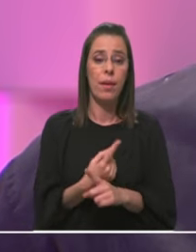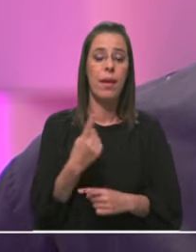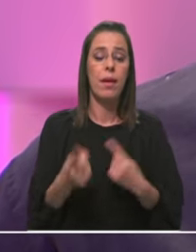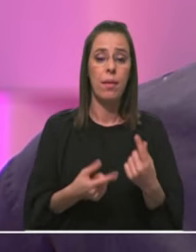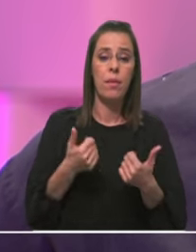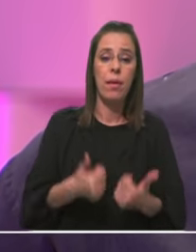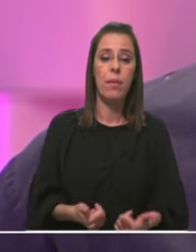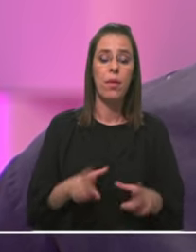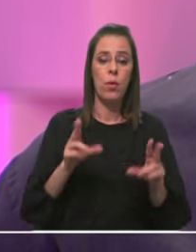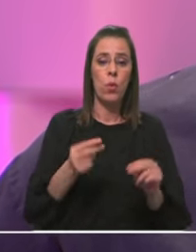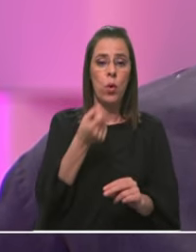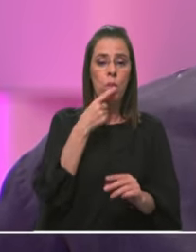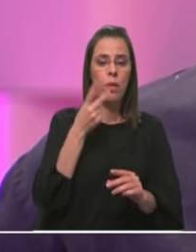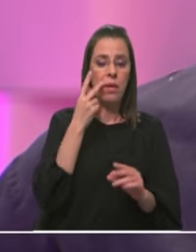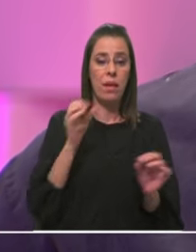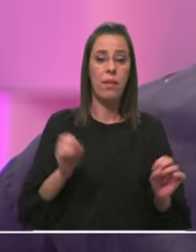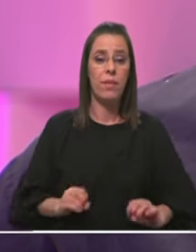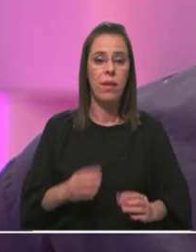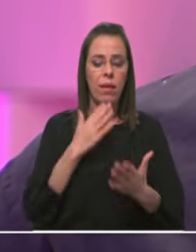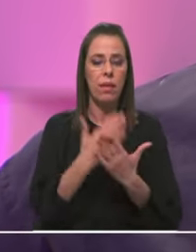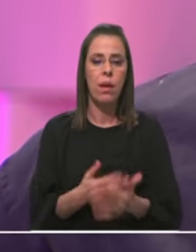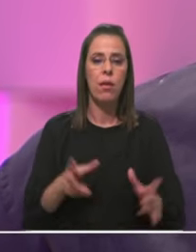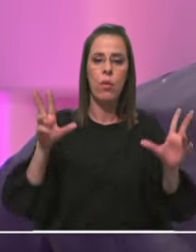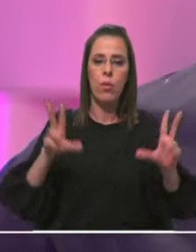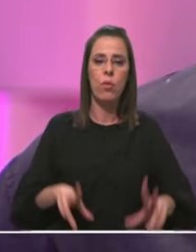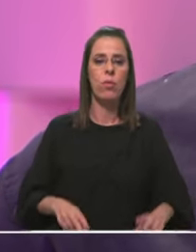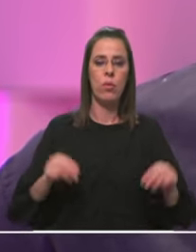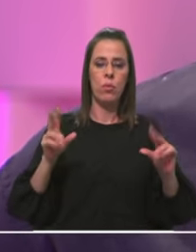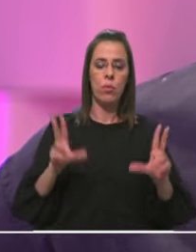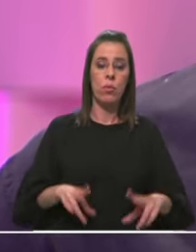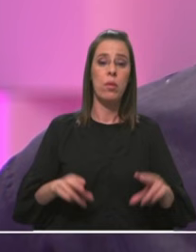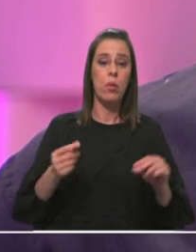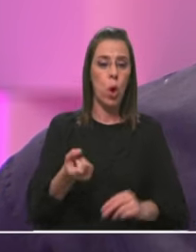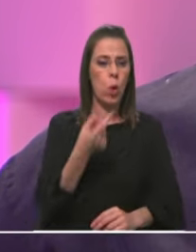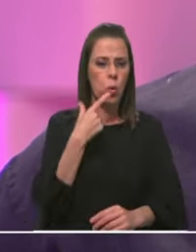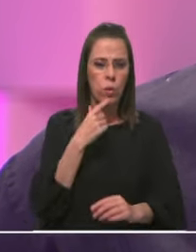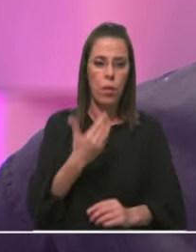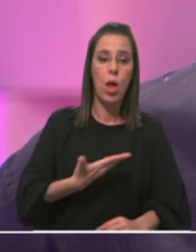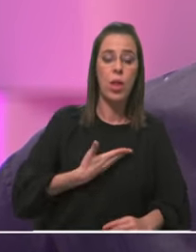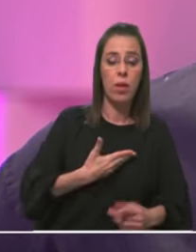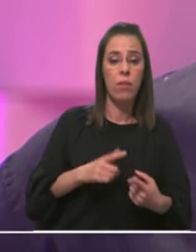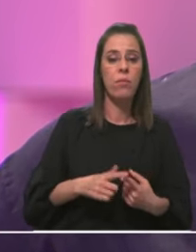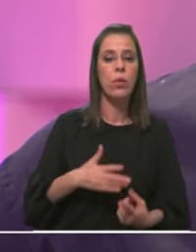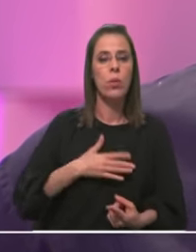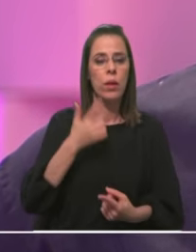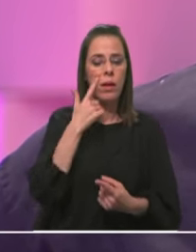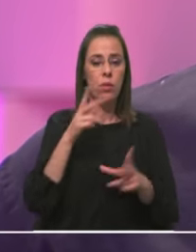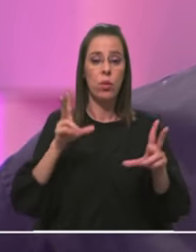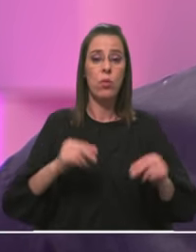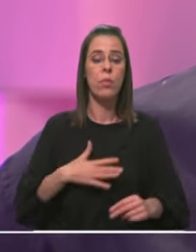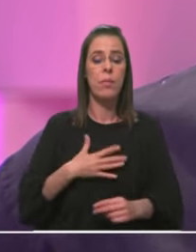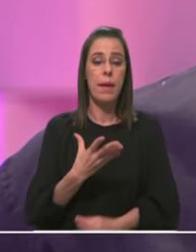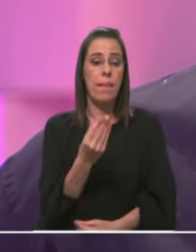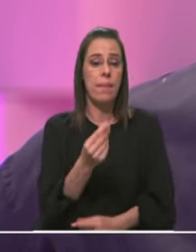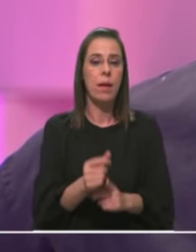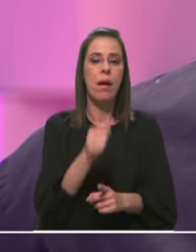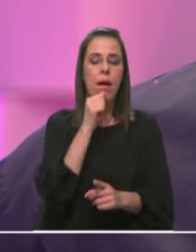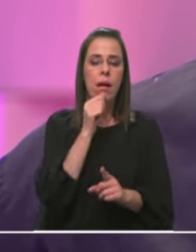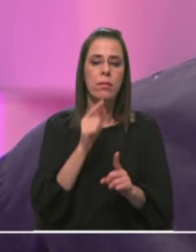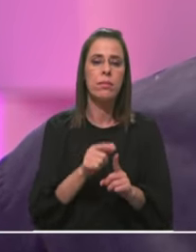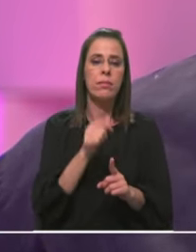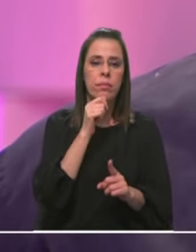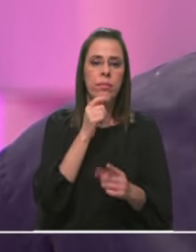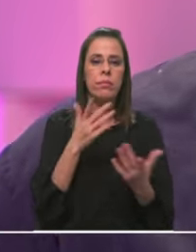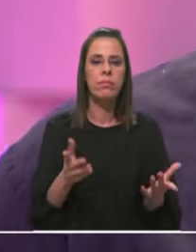porque nunca tomou nada na sua vida pudeste desenc nunca nunca nunca nunca tomei drogas nunca quis experimentar tinha muito medo o